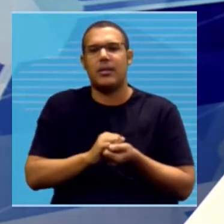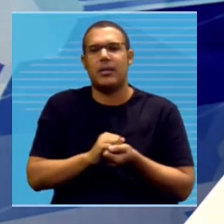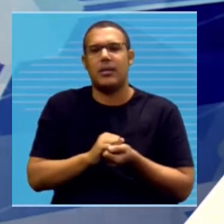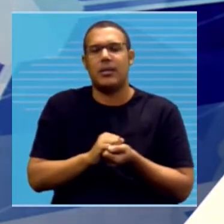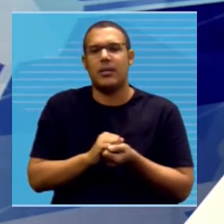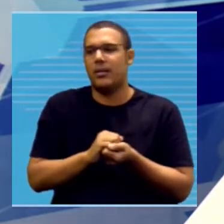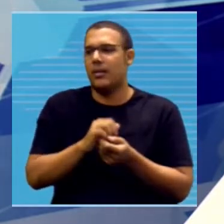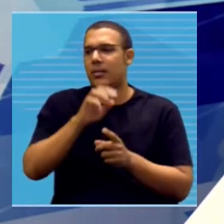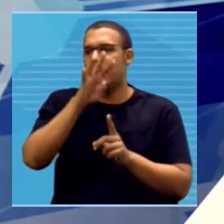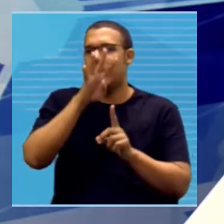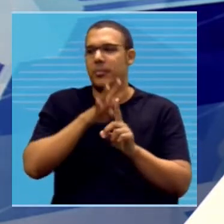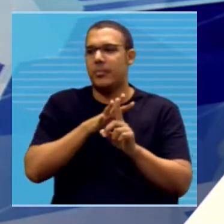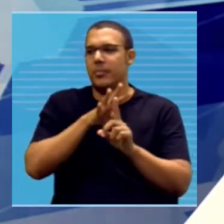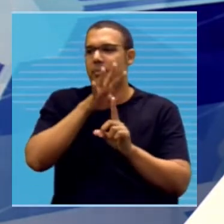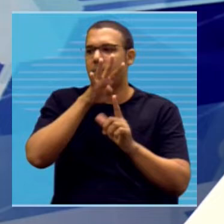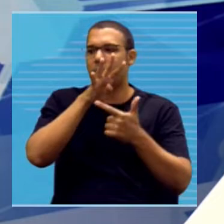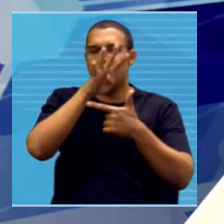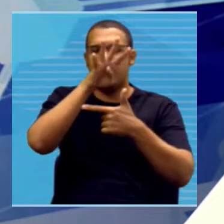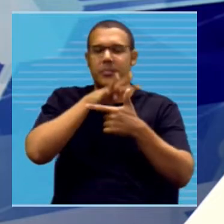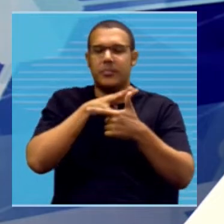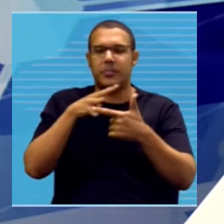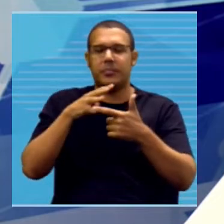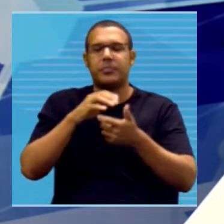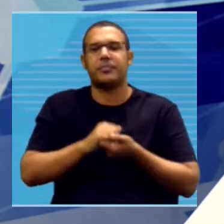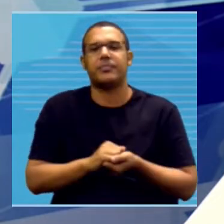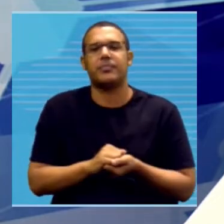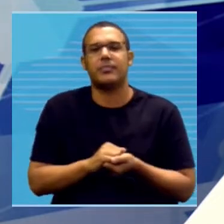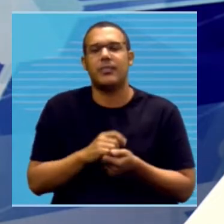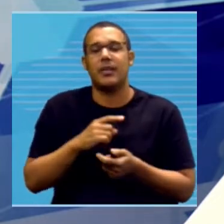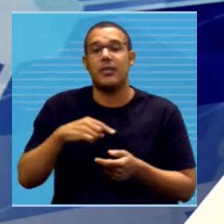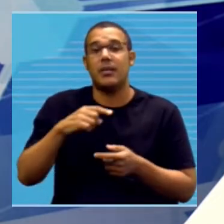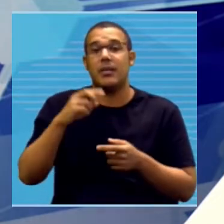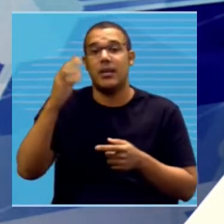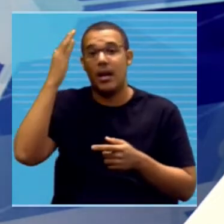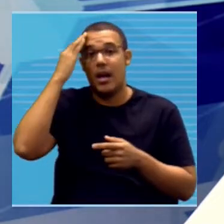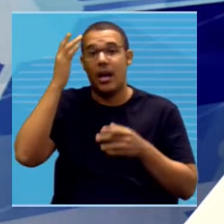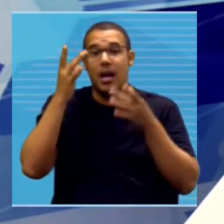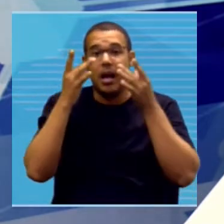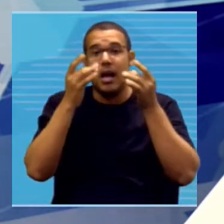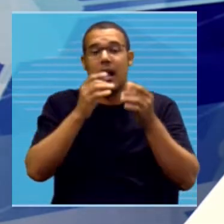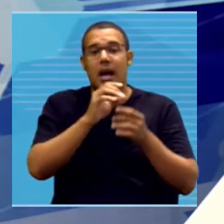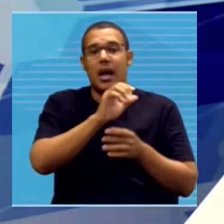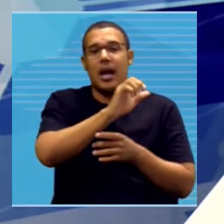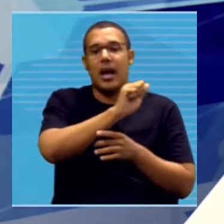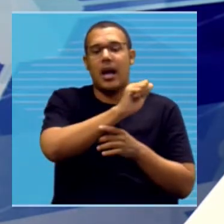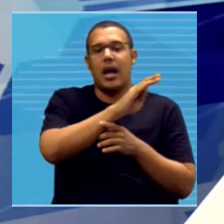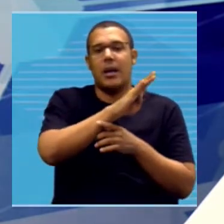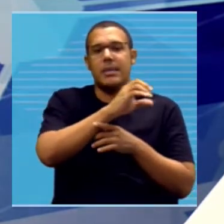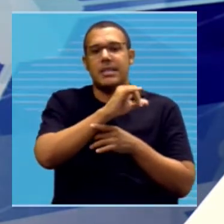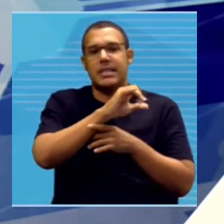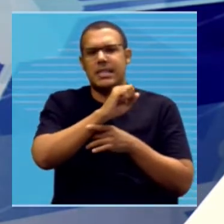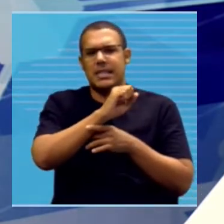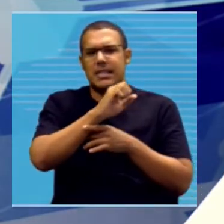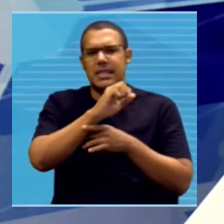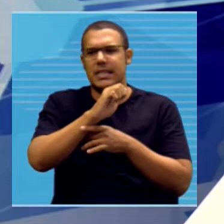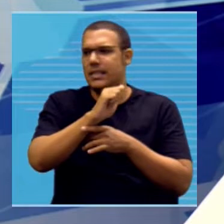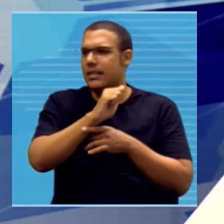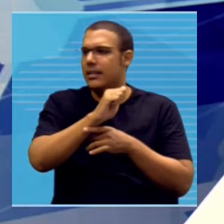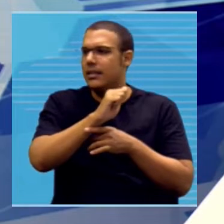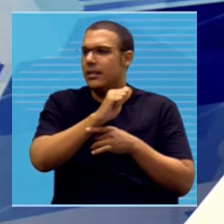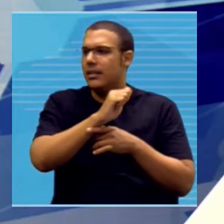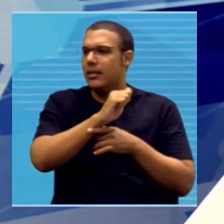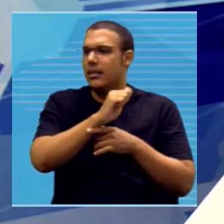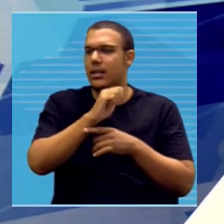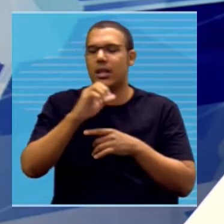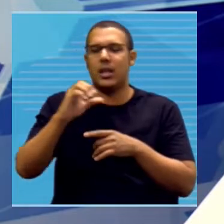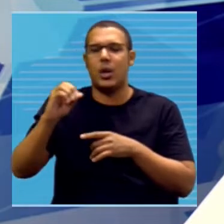de que vocês aprendessem e não confundir sem principalmente o que que é abscissa porque que é ordenada vocês lembram ainda